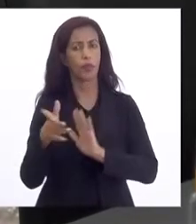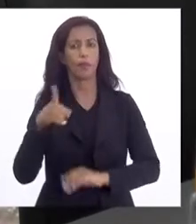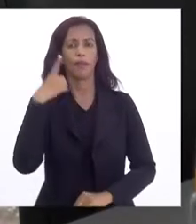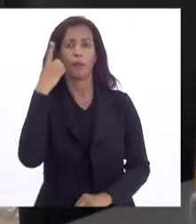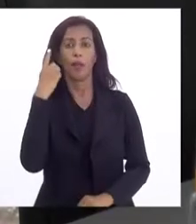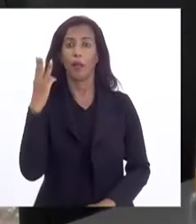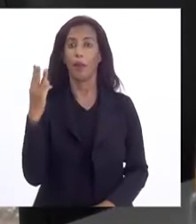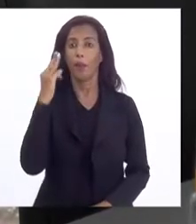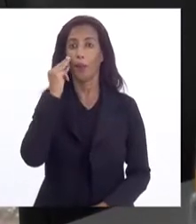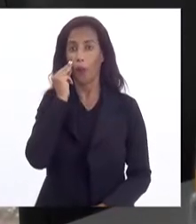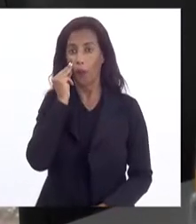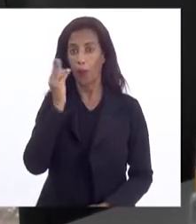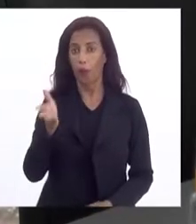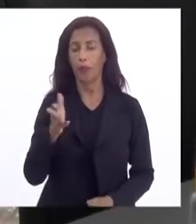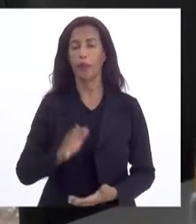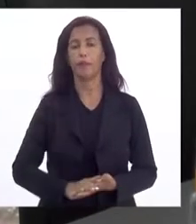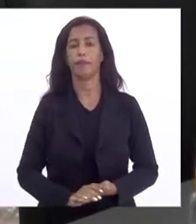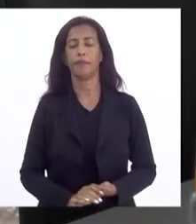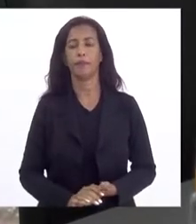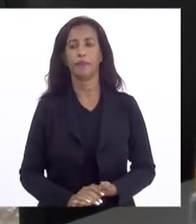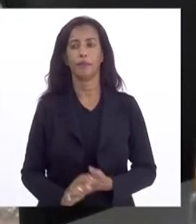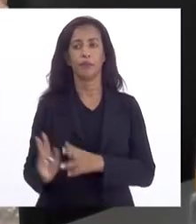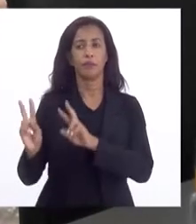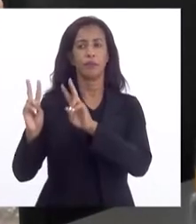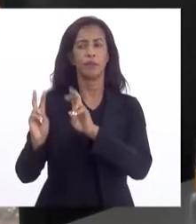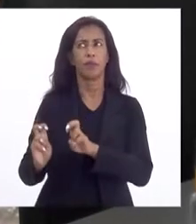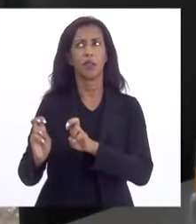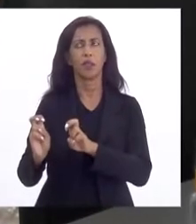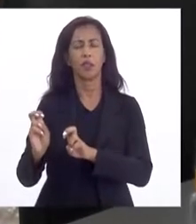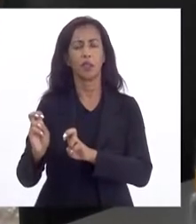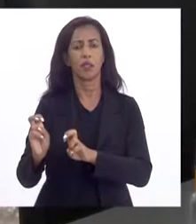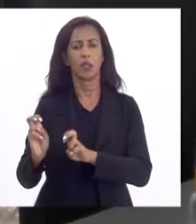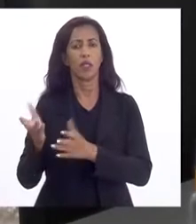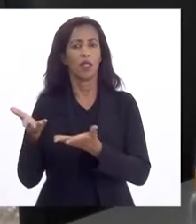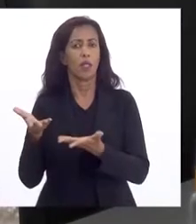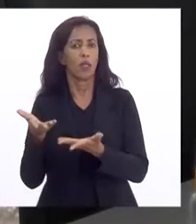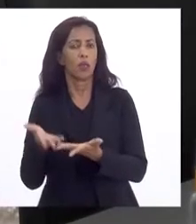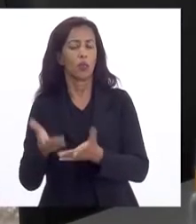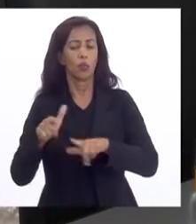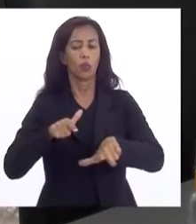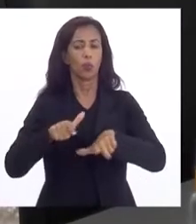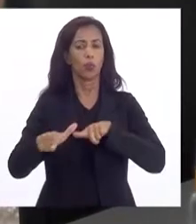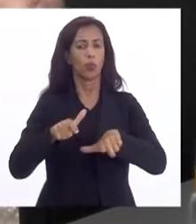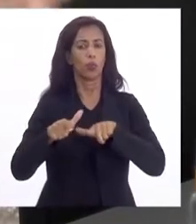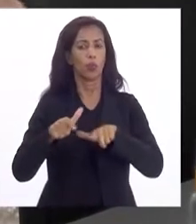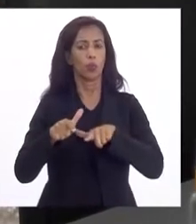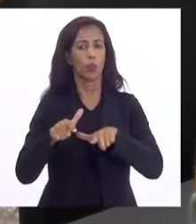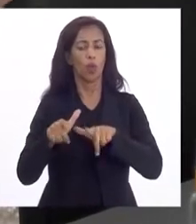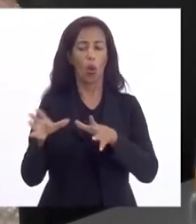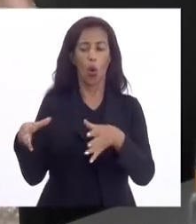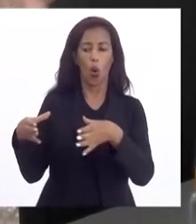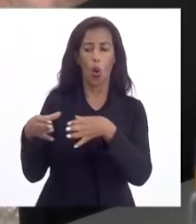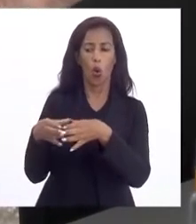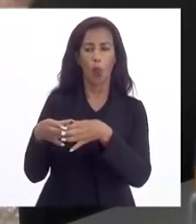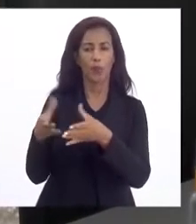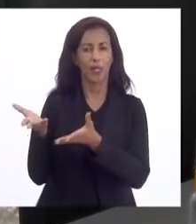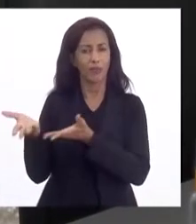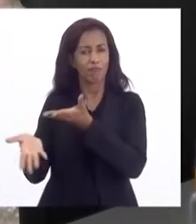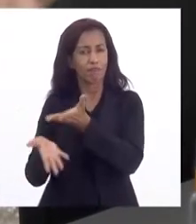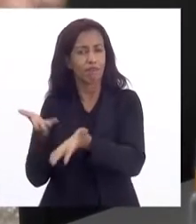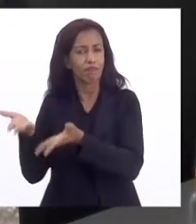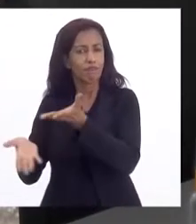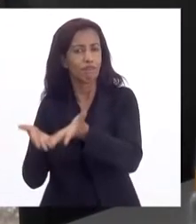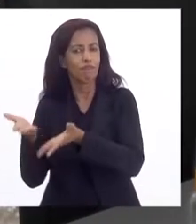deputada Mônica a respeito, salvo engano, do trabalho das comunidades terapêuticas, a